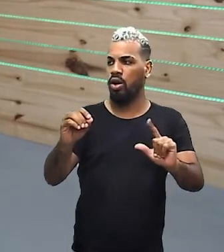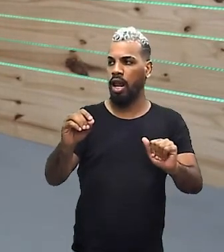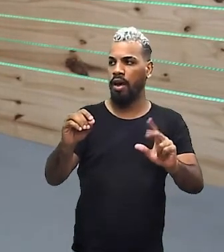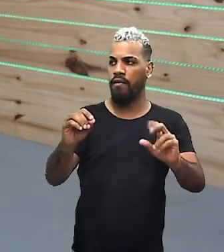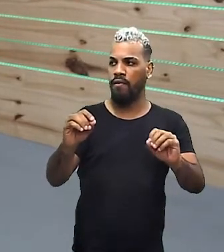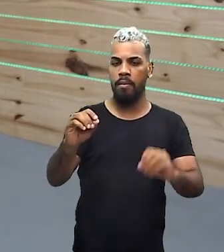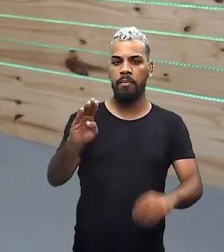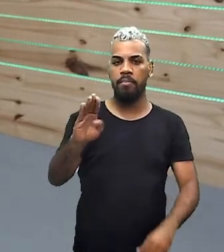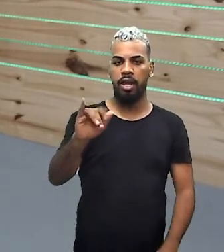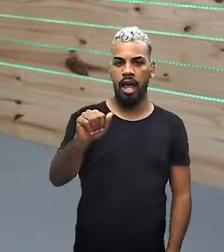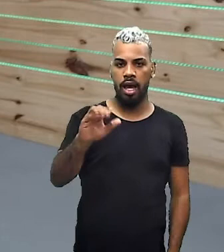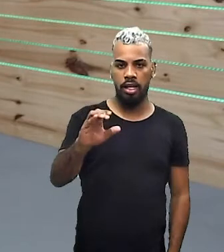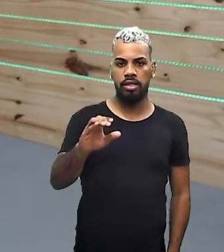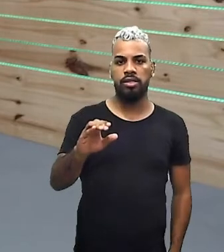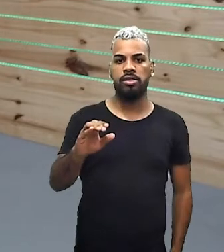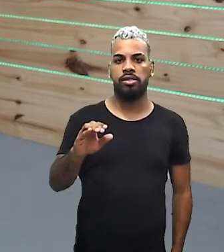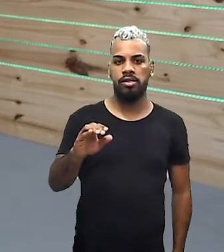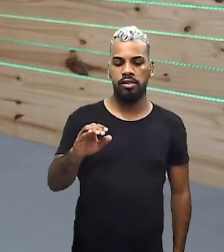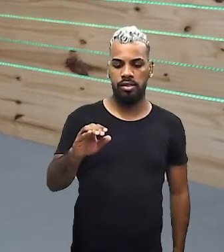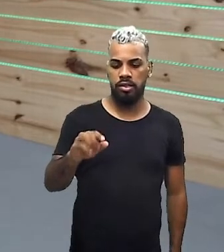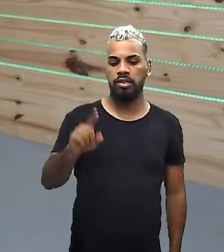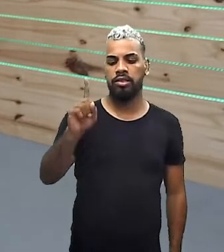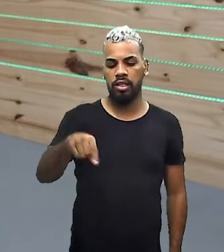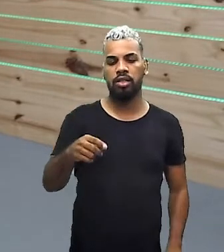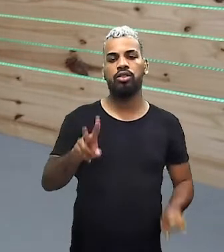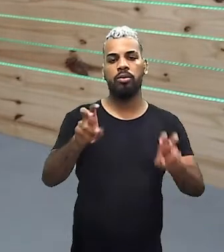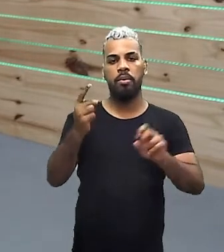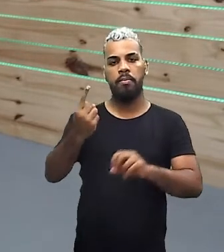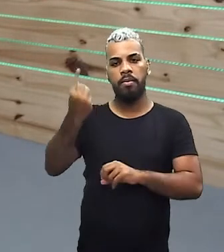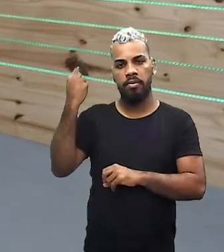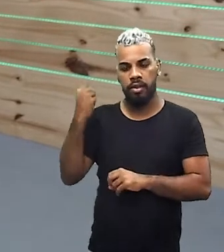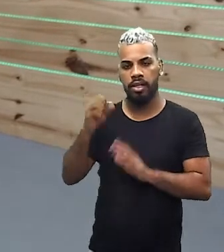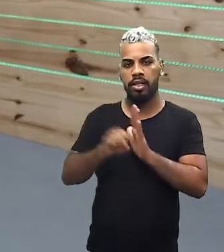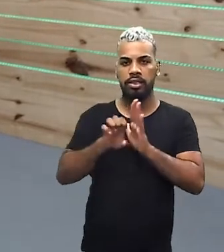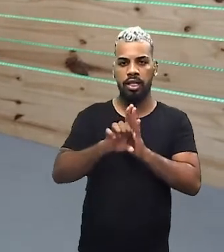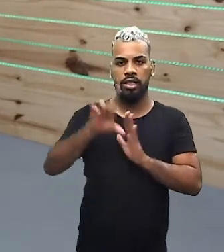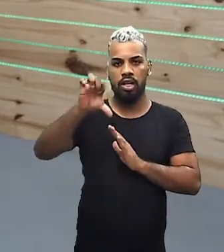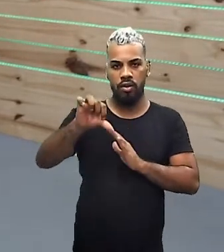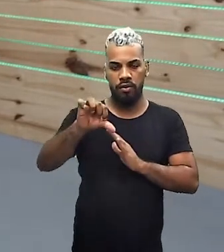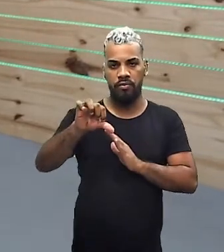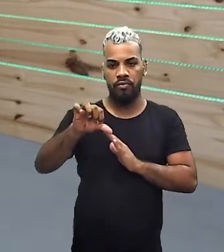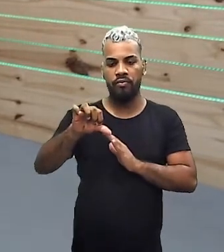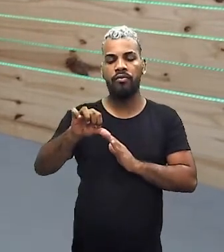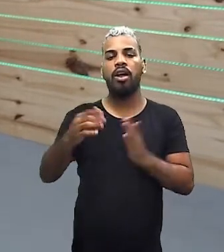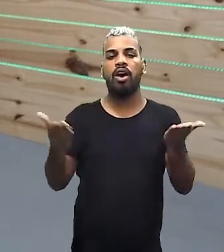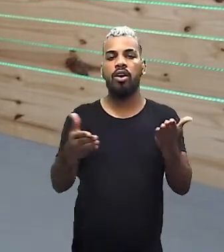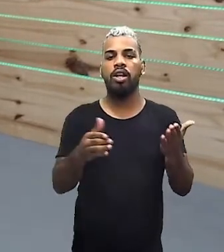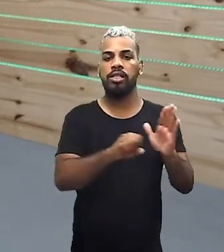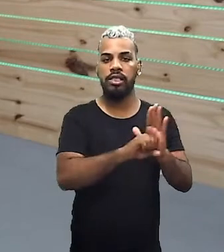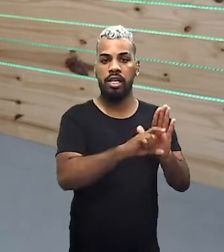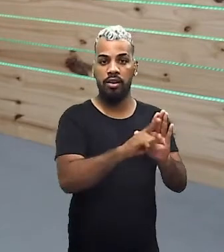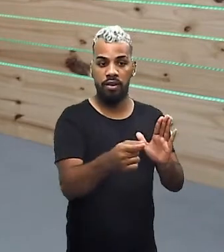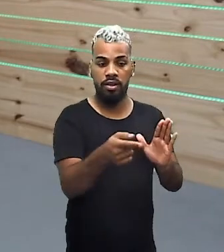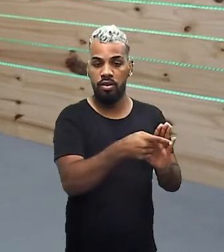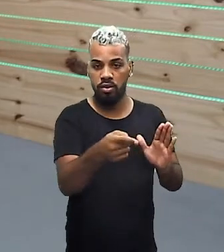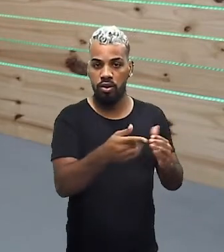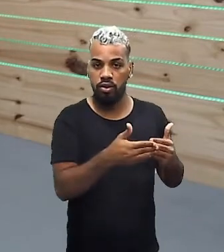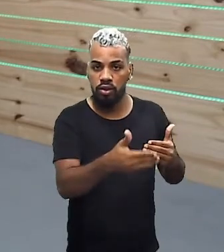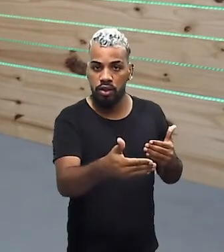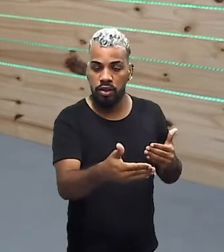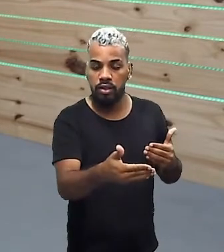Parnasianos, de toda aquela geração que eu tratei na primeira questão, que é a geração do século XIX. Agora, a geração do século XX, esses meninos que vêm